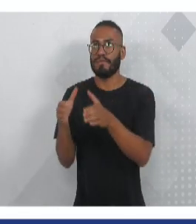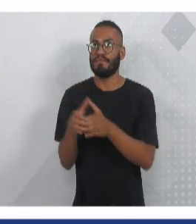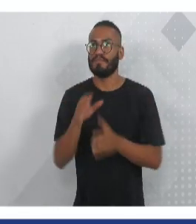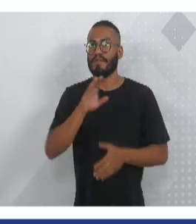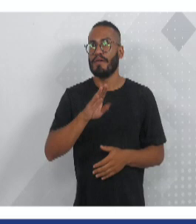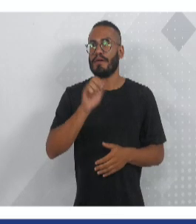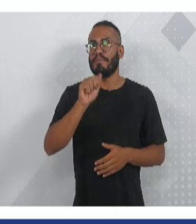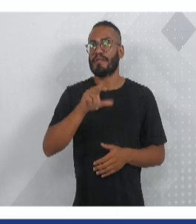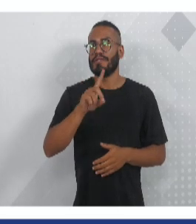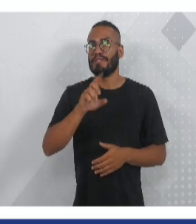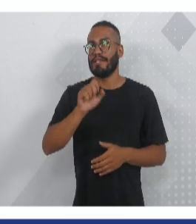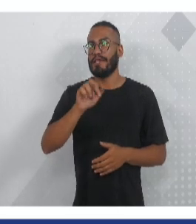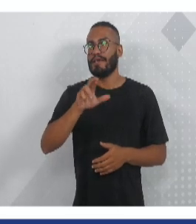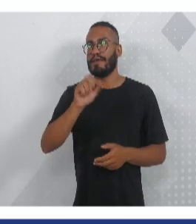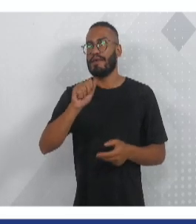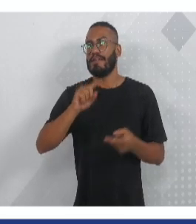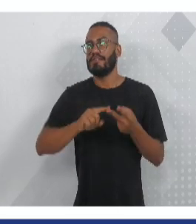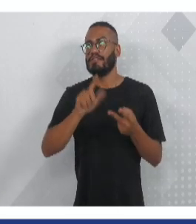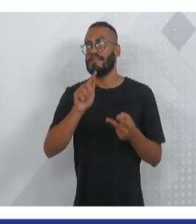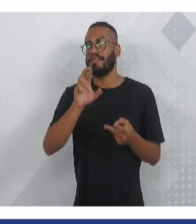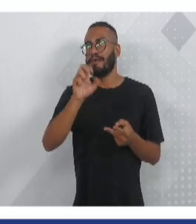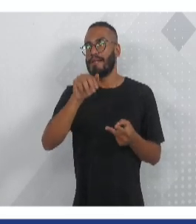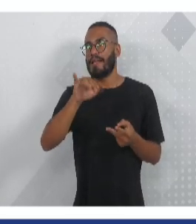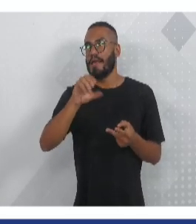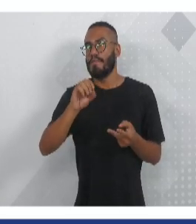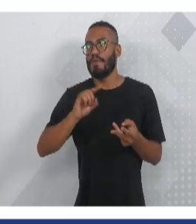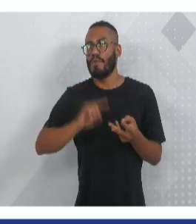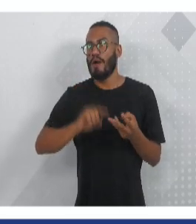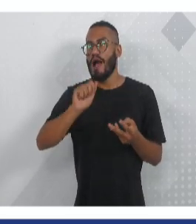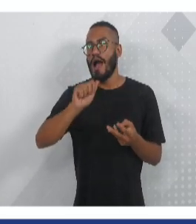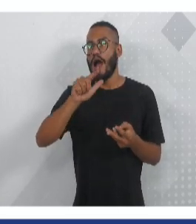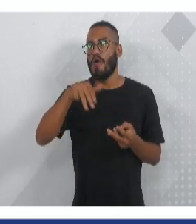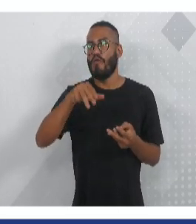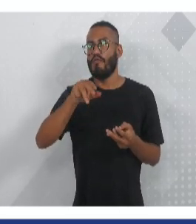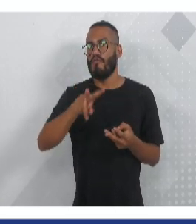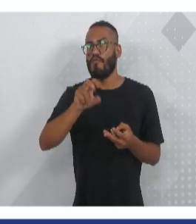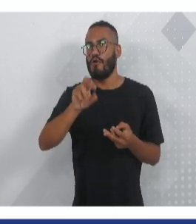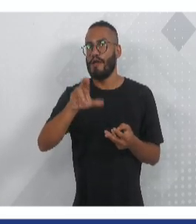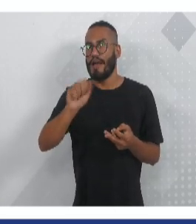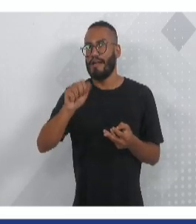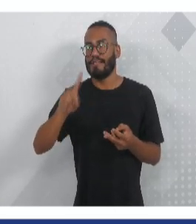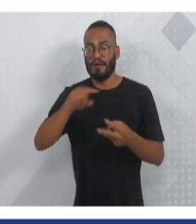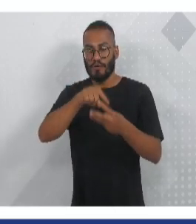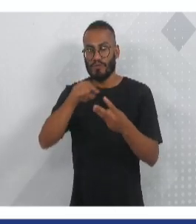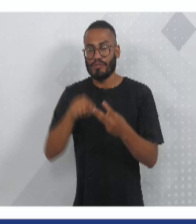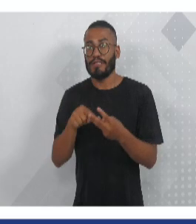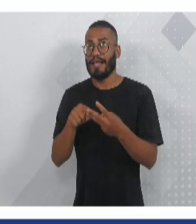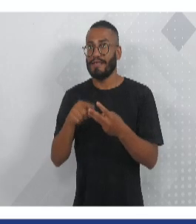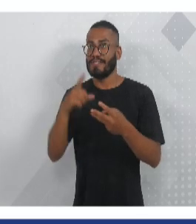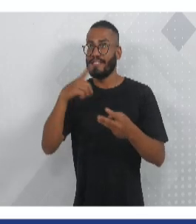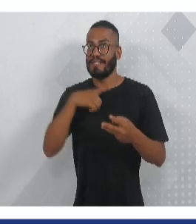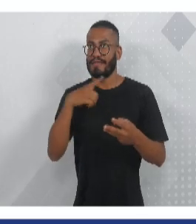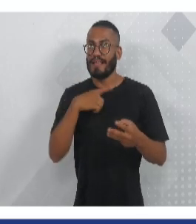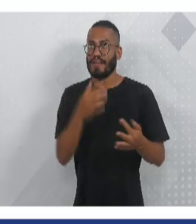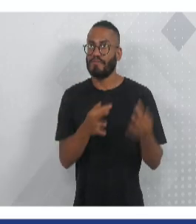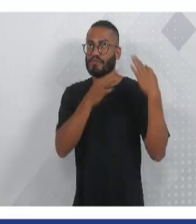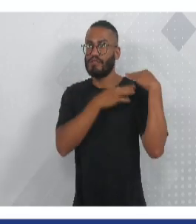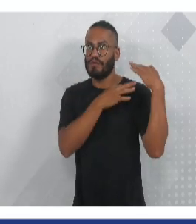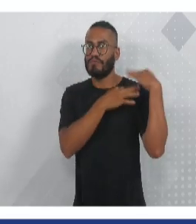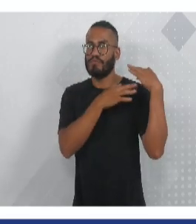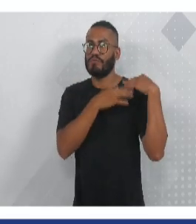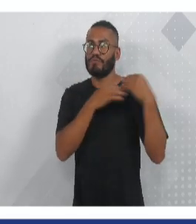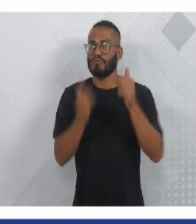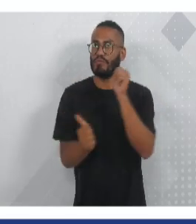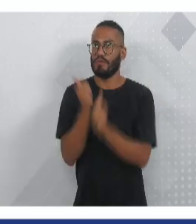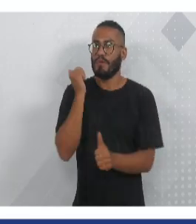e Grêmio pazinha e Alvorada são três categorias que tem o duas tem tem professor da fundação de esportes e a gente